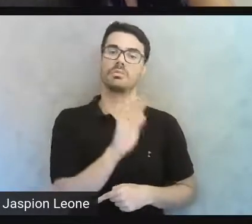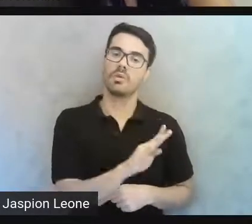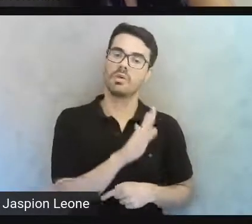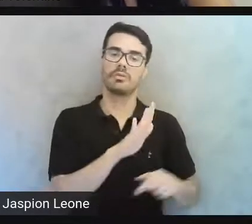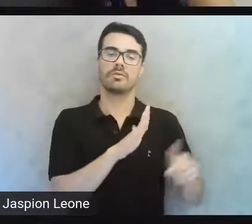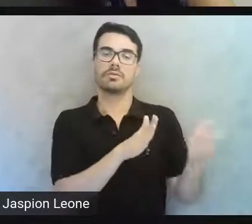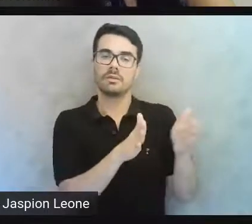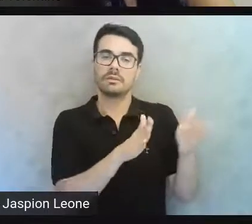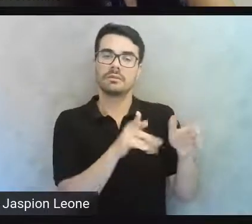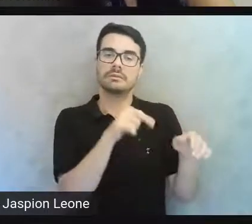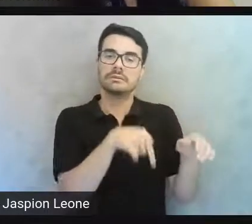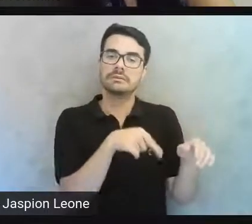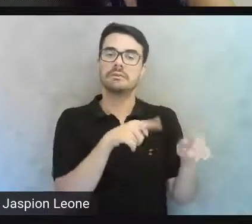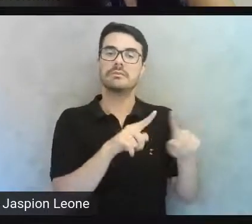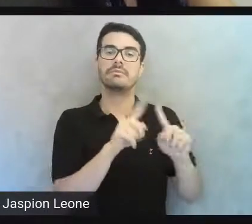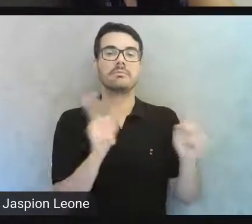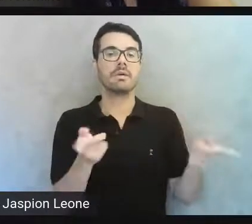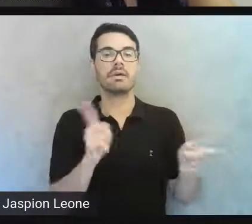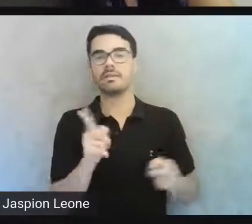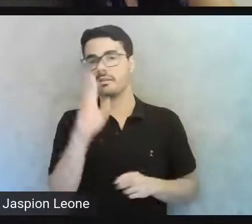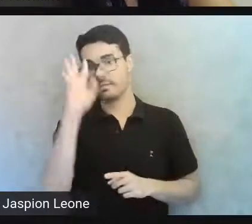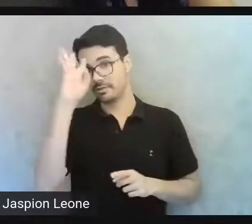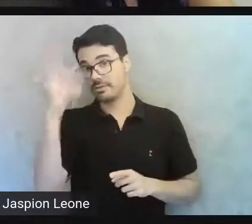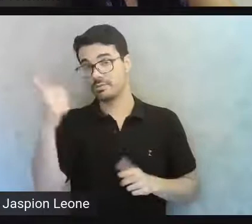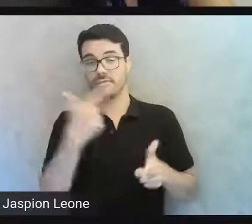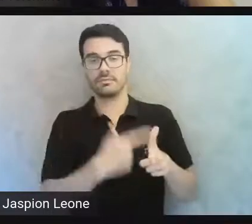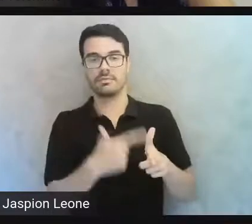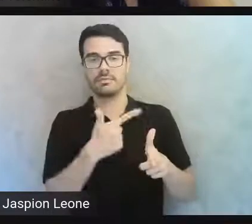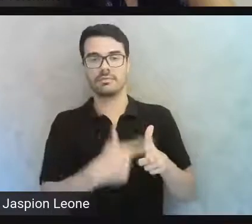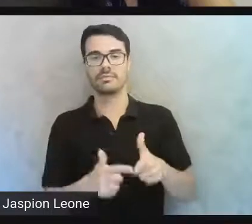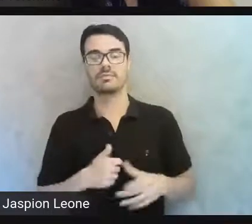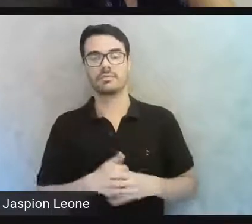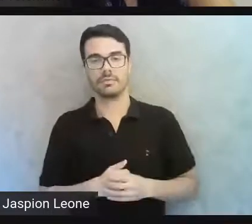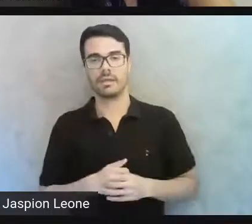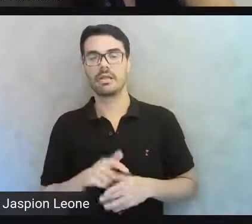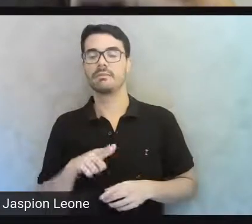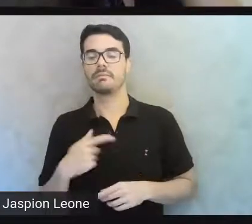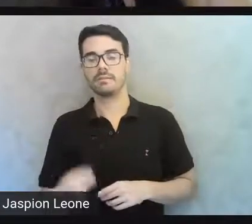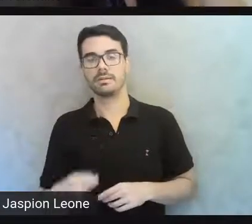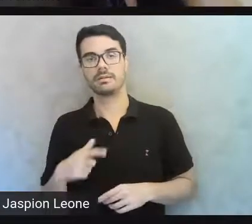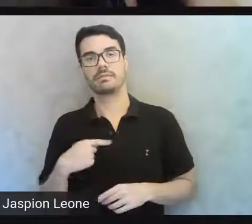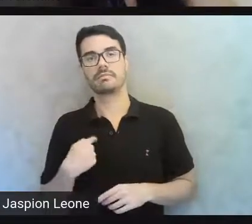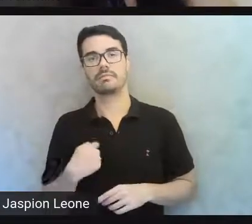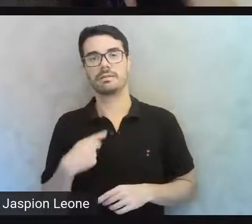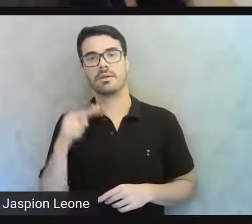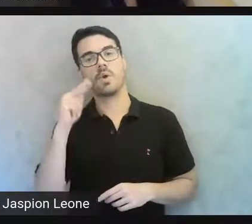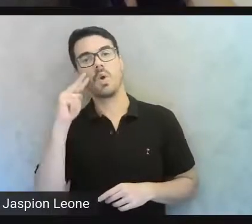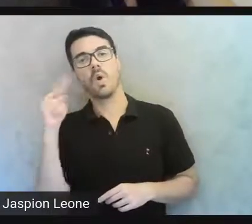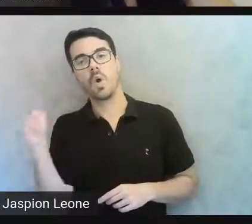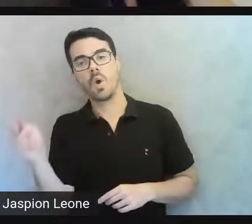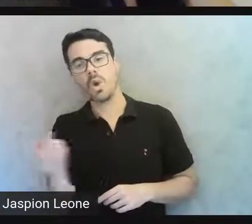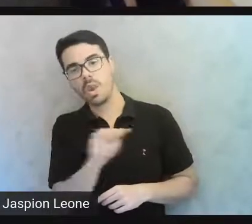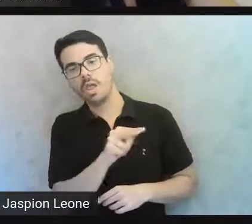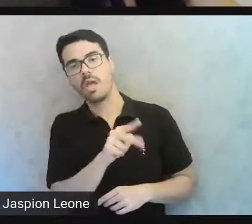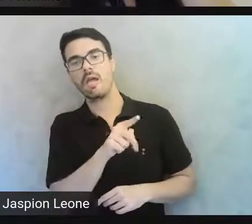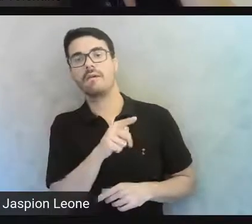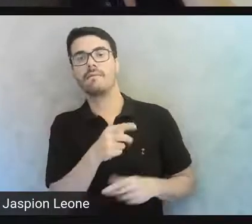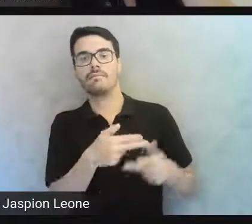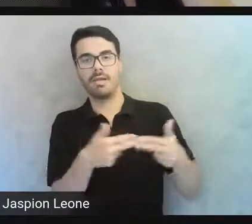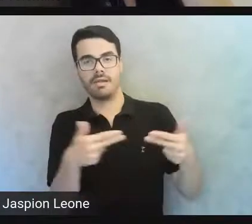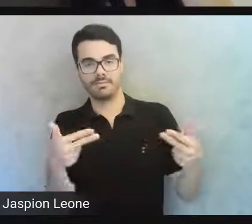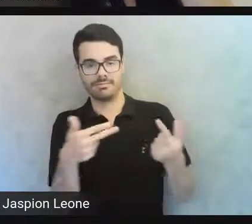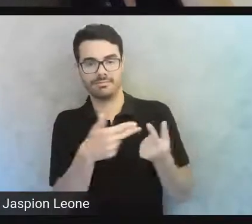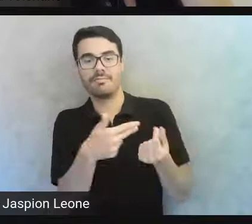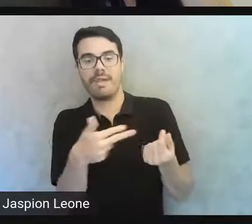de tempo curto, mas não consegue resolver o problema. Quando isso acontece, a gente tem que pensar, olhar para os bens, né? Então, muitas pessoas têm uma